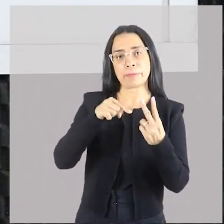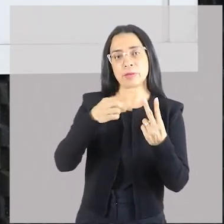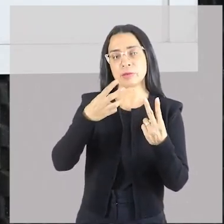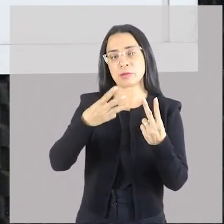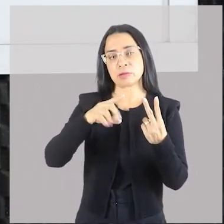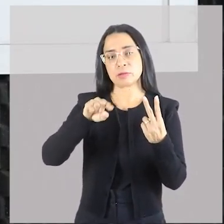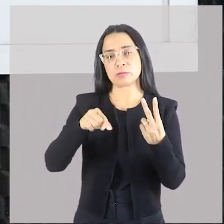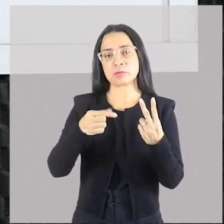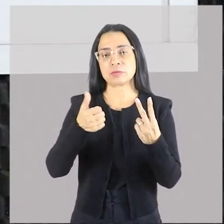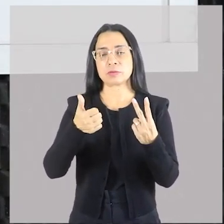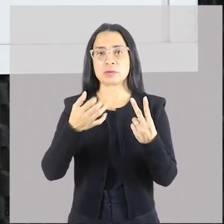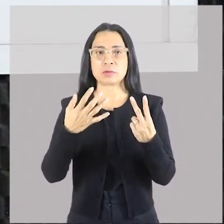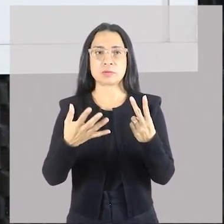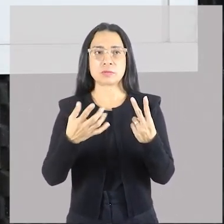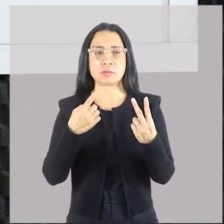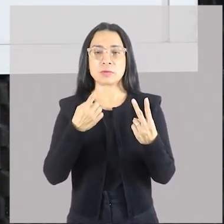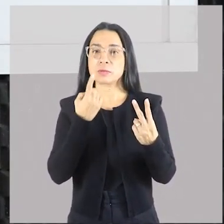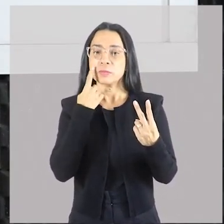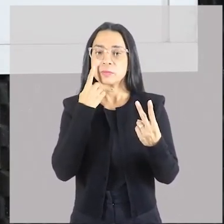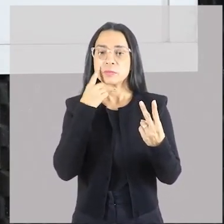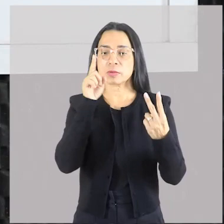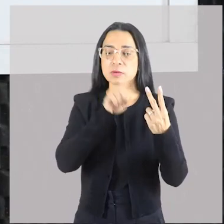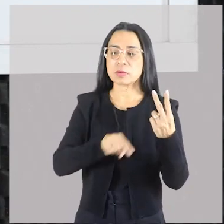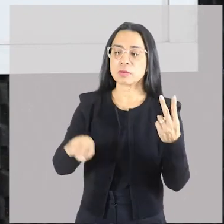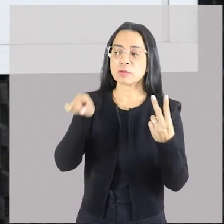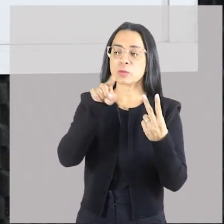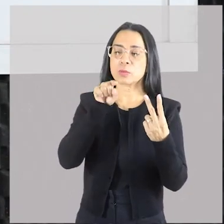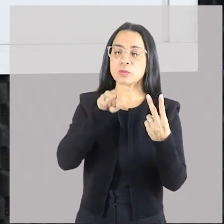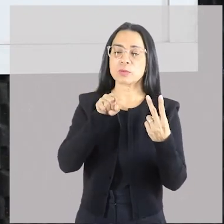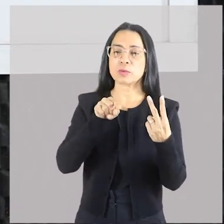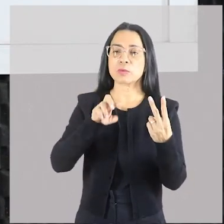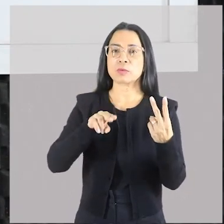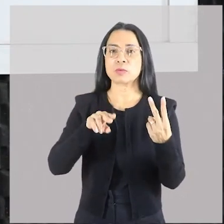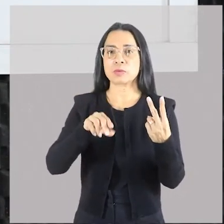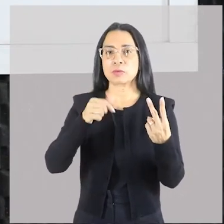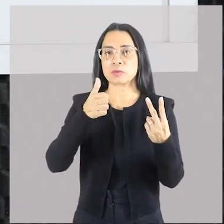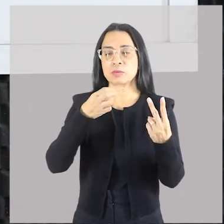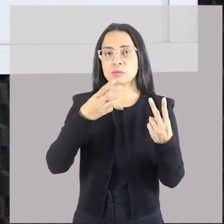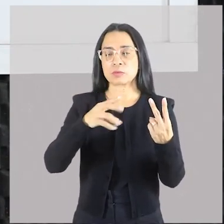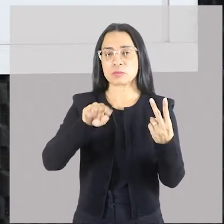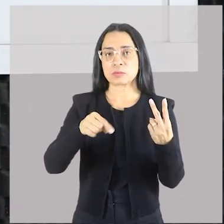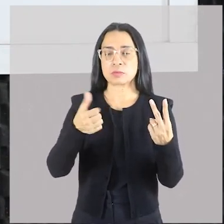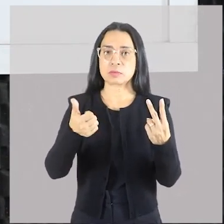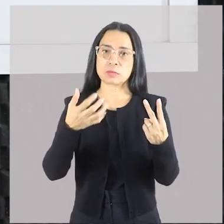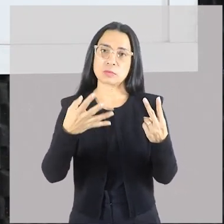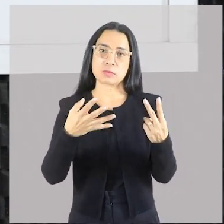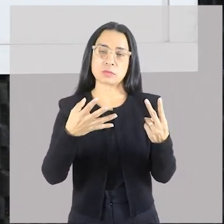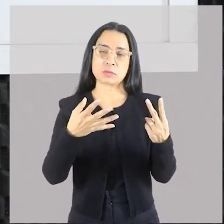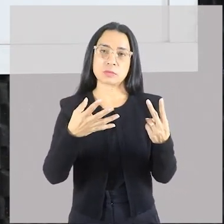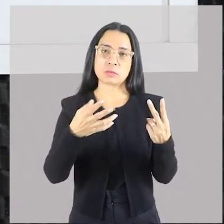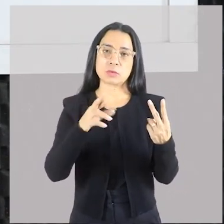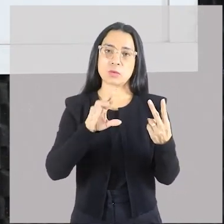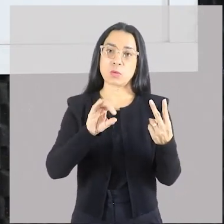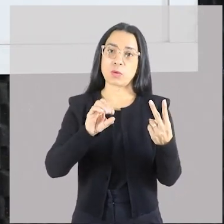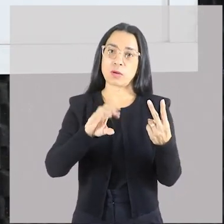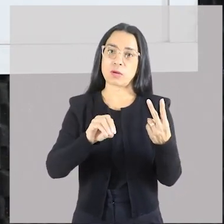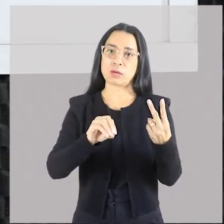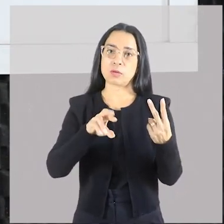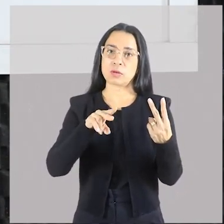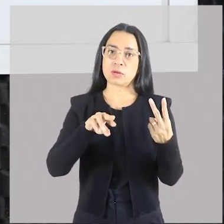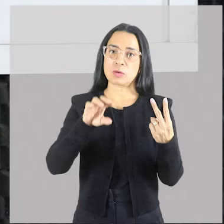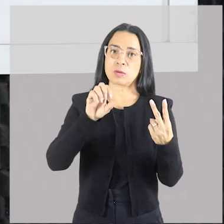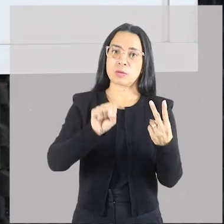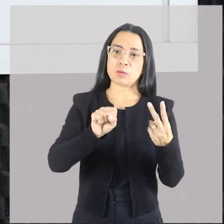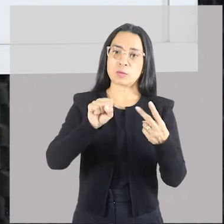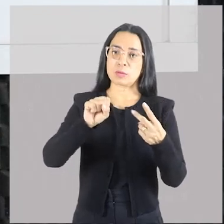ter que a área do círculo vai ser igual a 3,14, o raio é 8